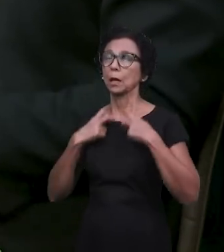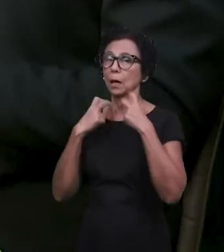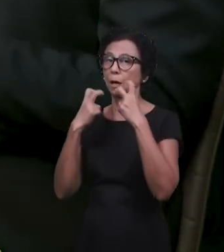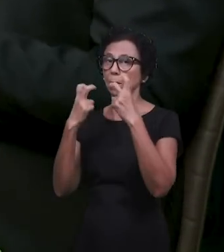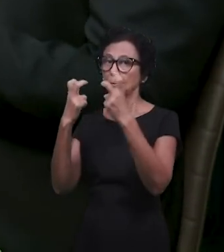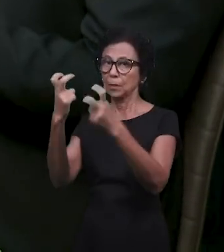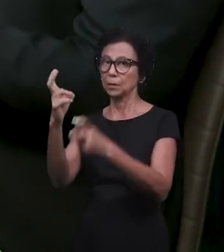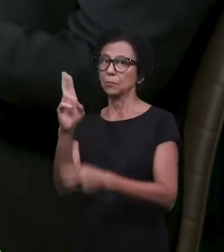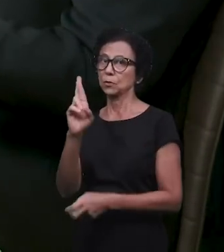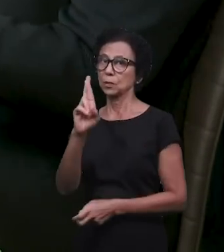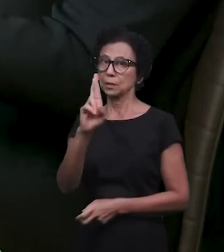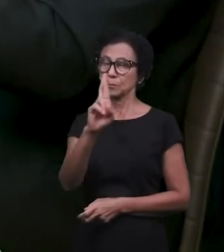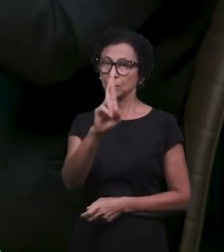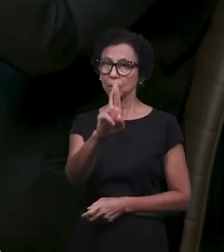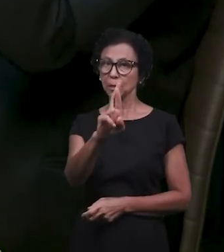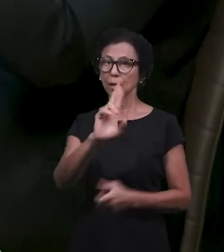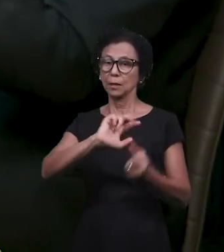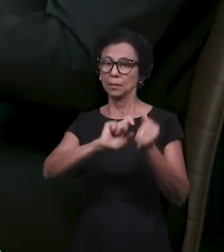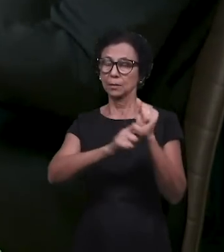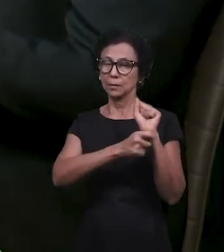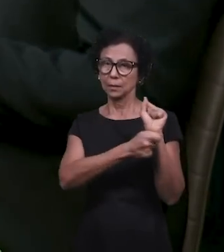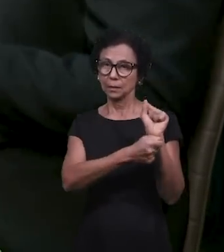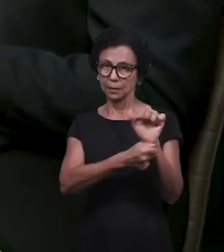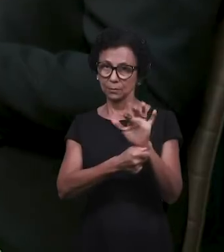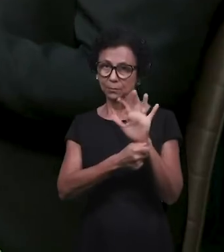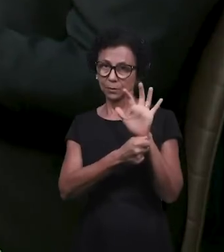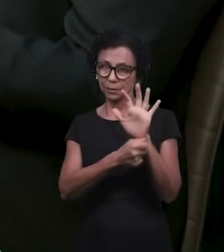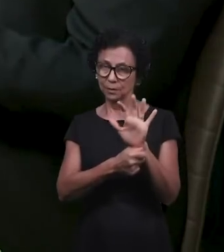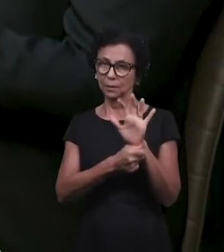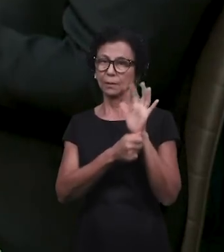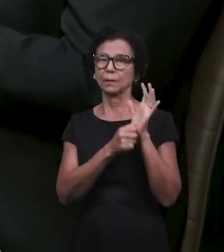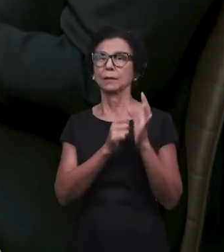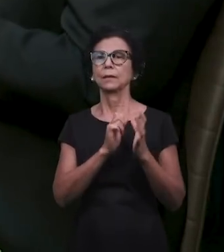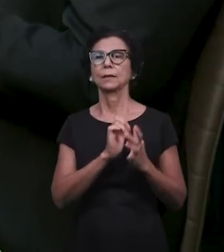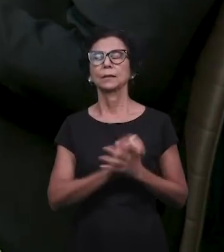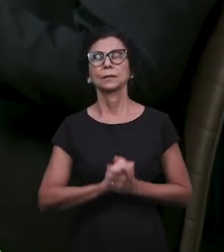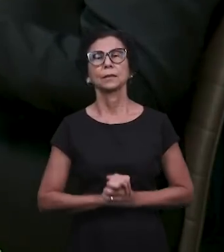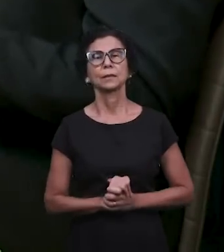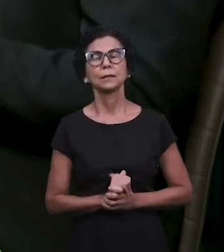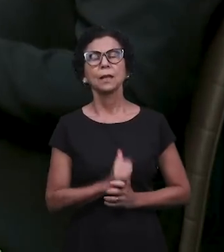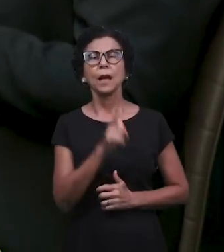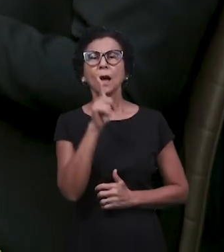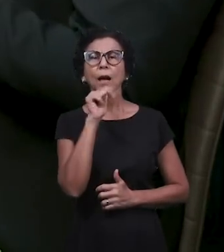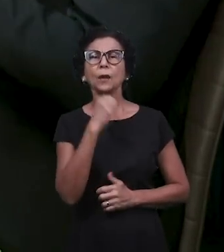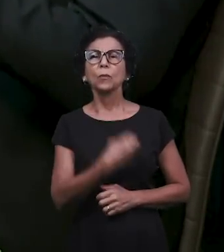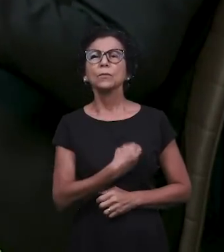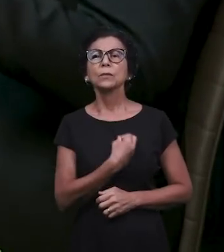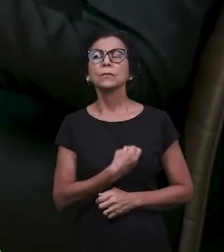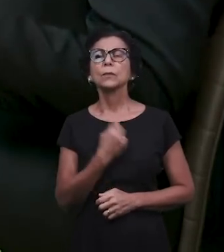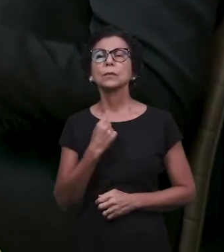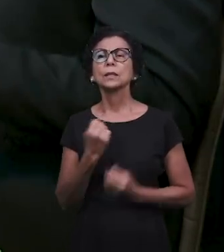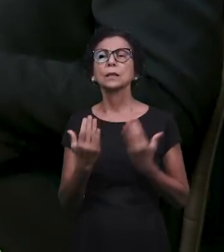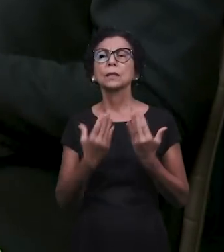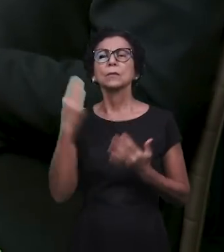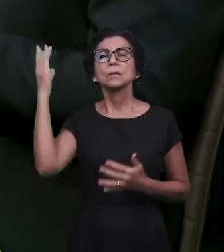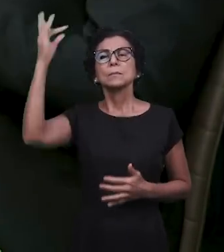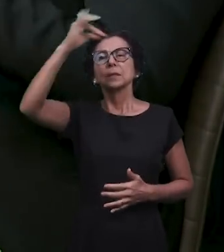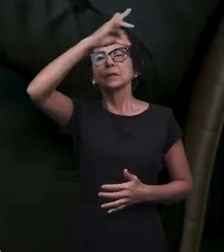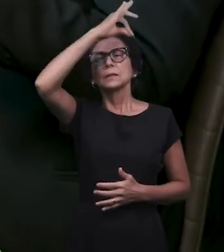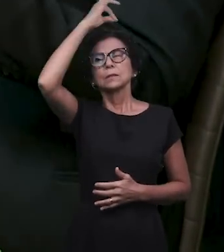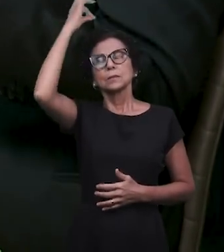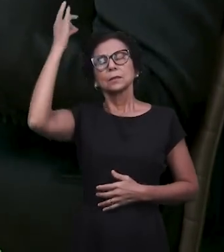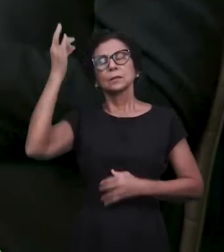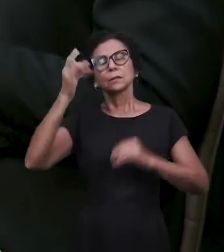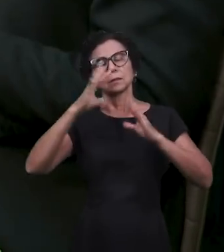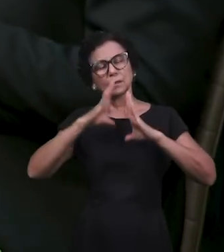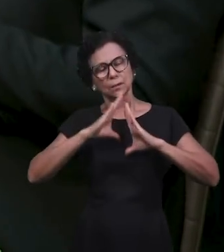ocultas. E essa água viva que jorrou é o Espírito Santo que descedenta a nossa alma, refrigera a